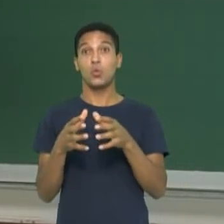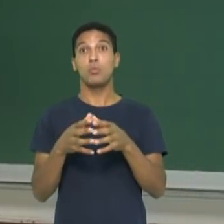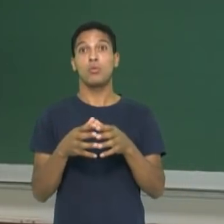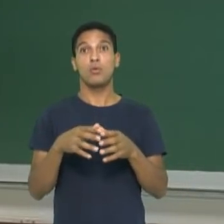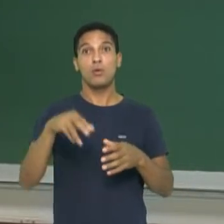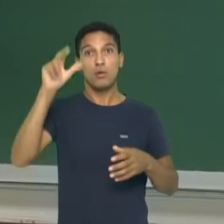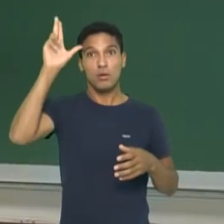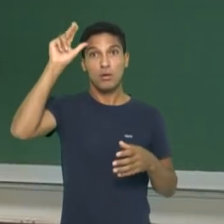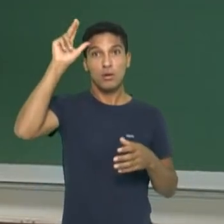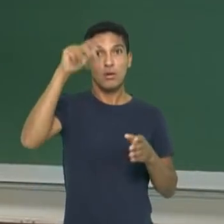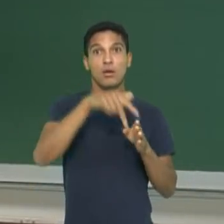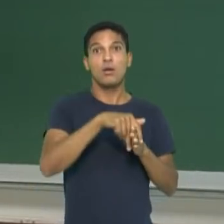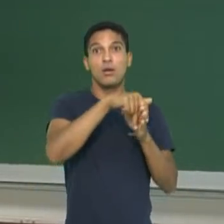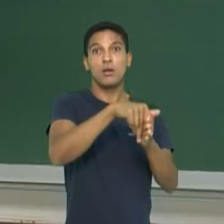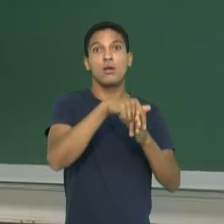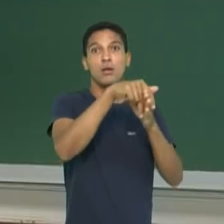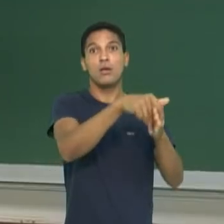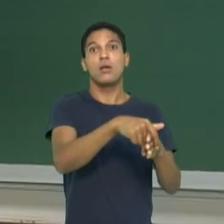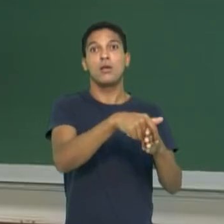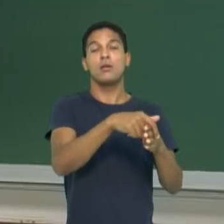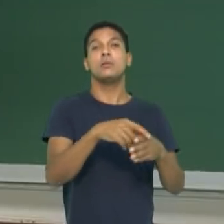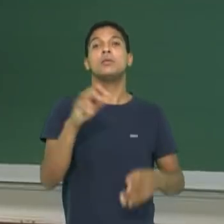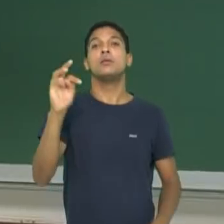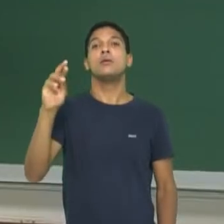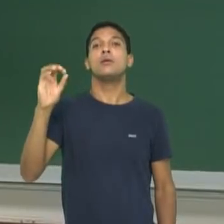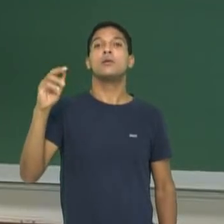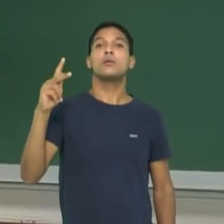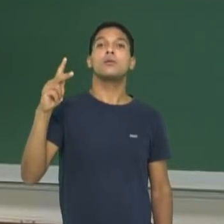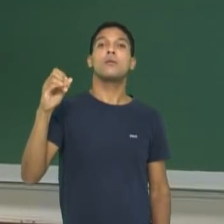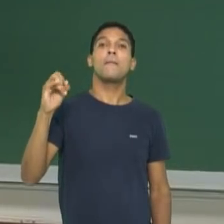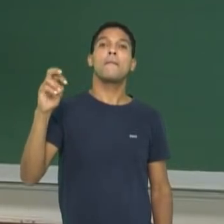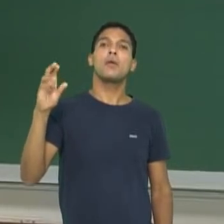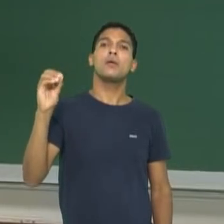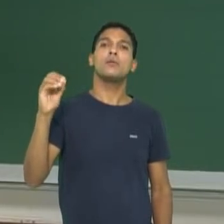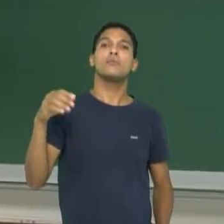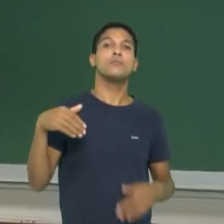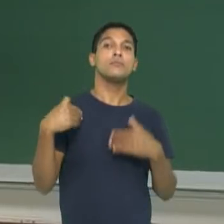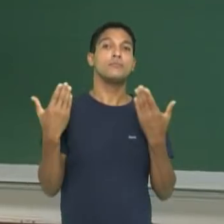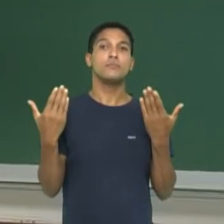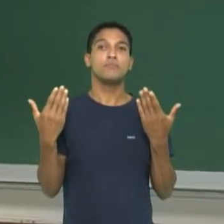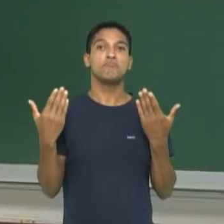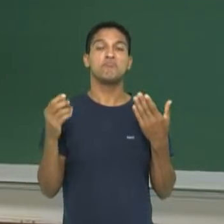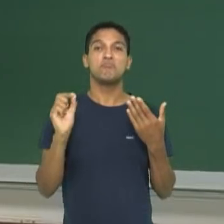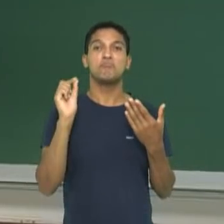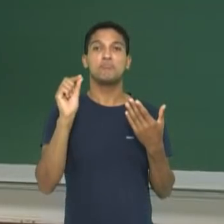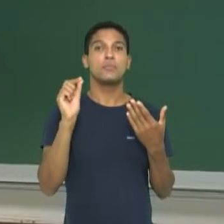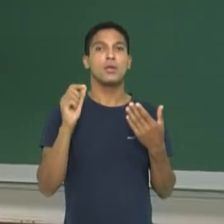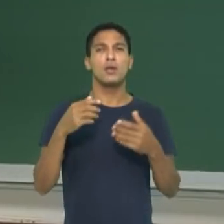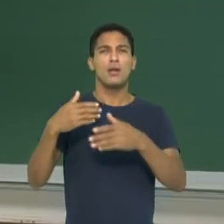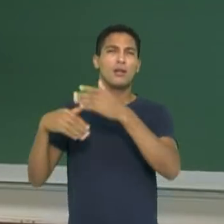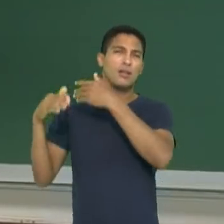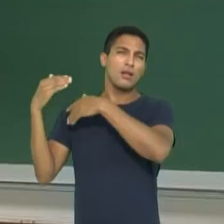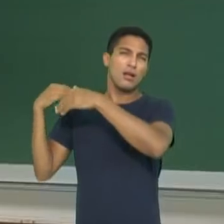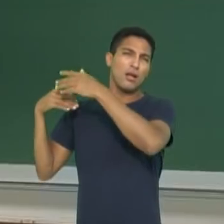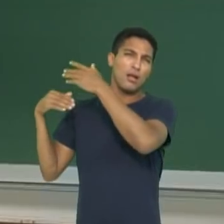tropeiros, hein? Lá no Brasil colonial, começou mais ou menos esse transporte lá